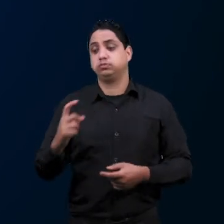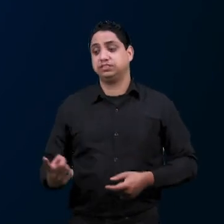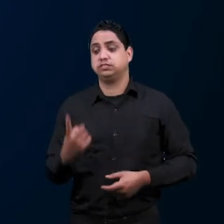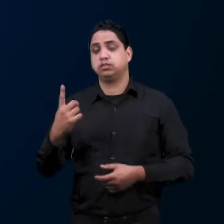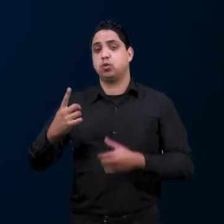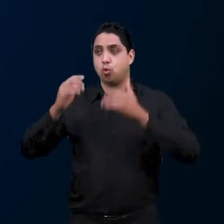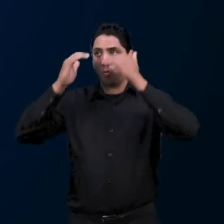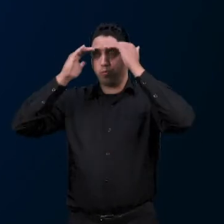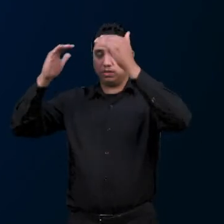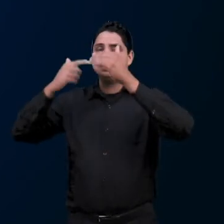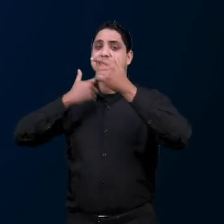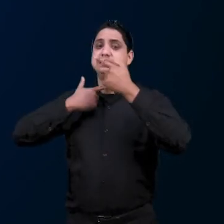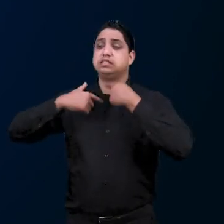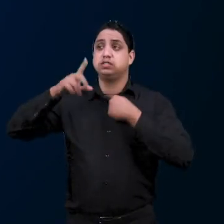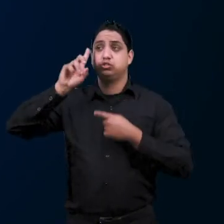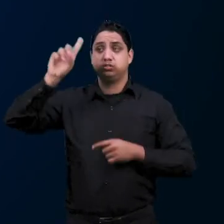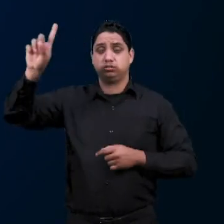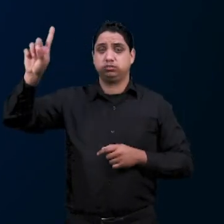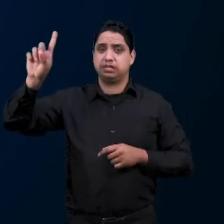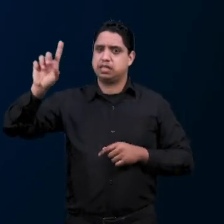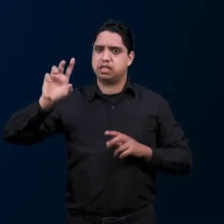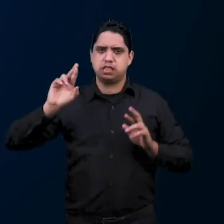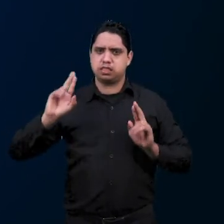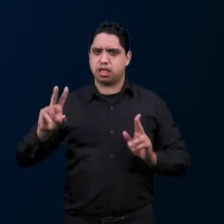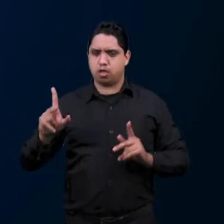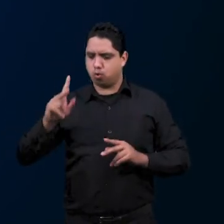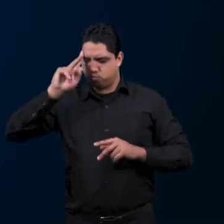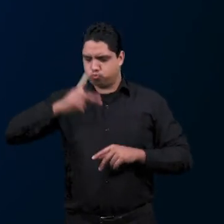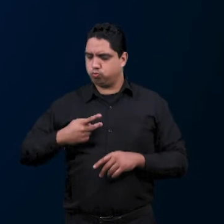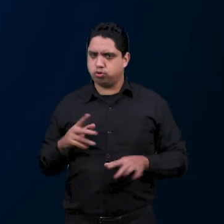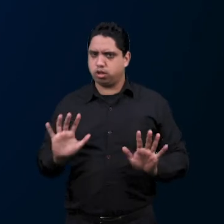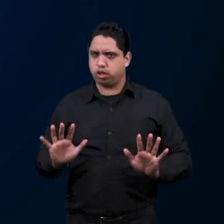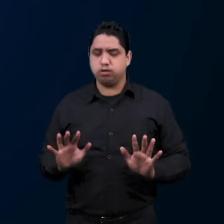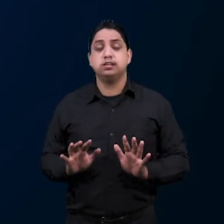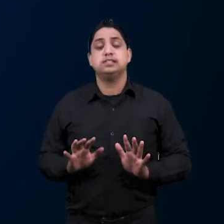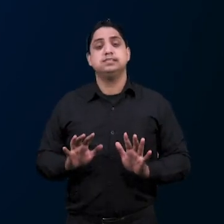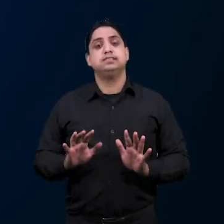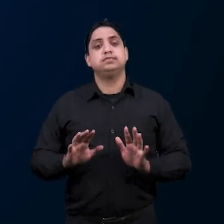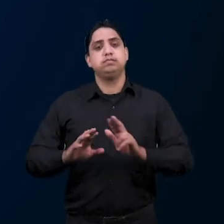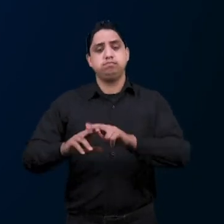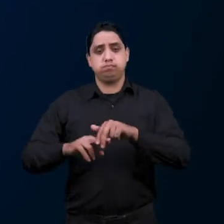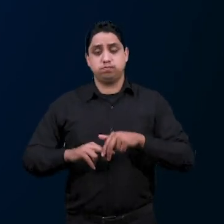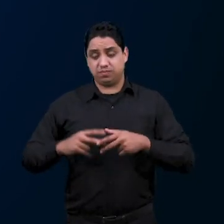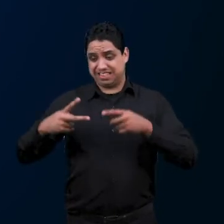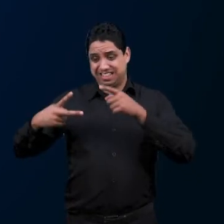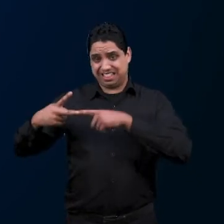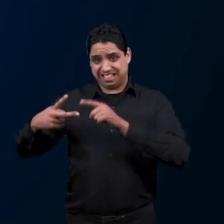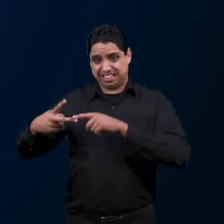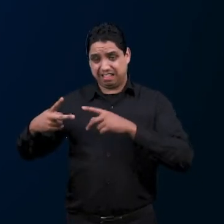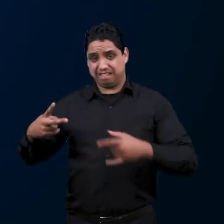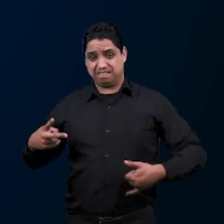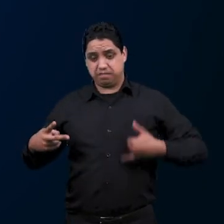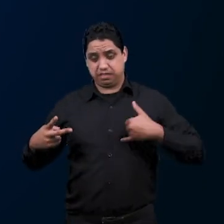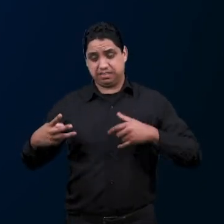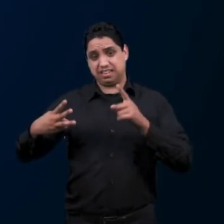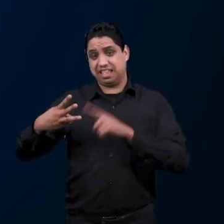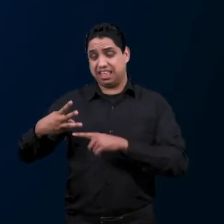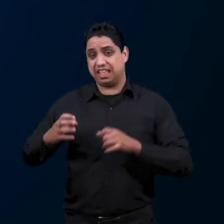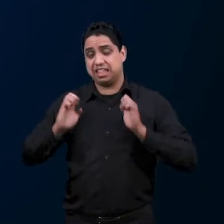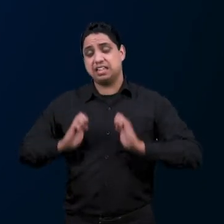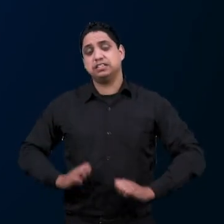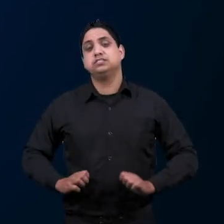disposição de Davi em obedecer à vontade de Deus e não os seus próprios interesses. Sobre vaidade e caráter